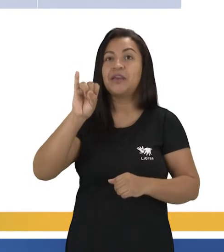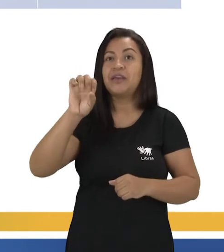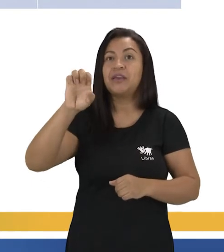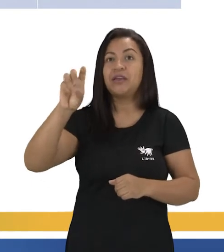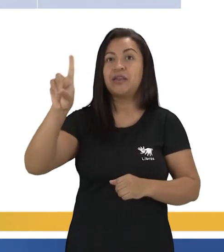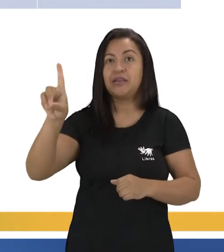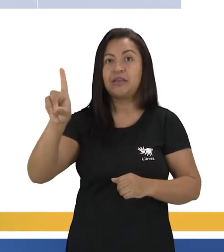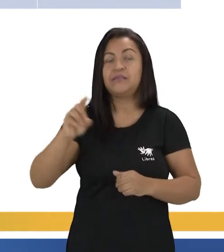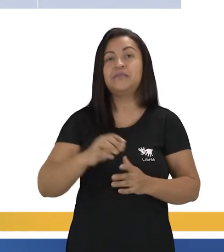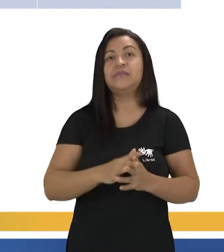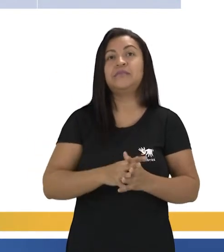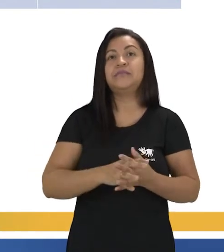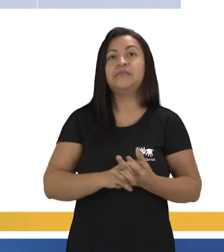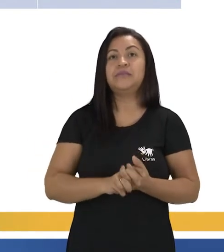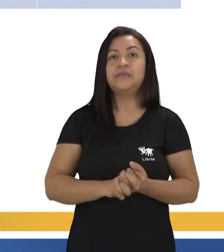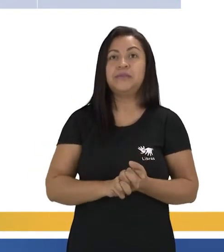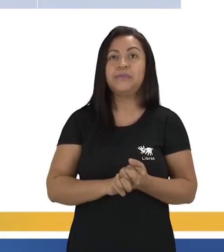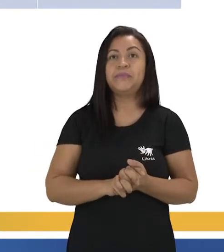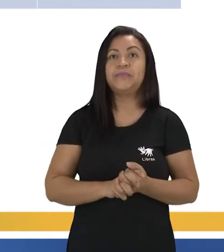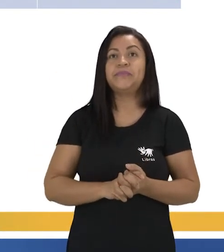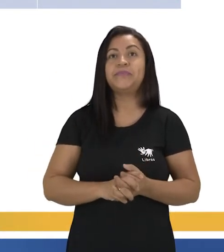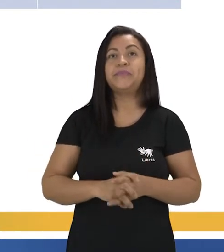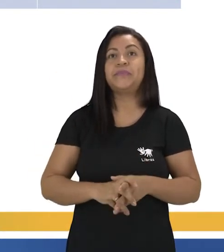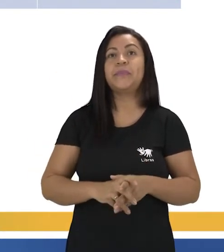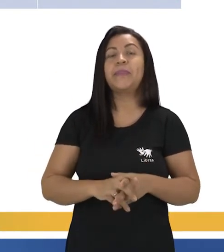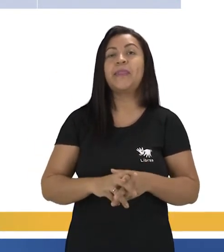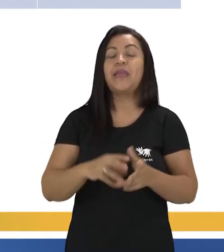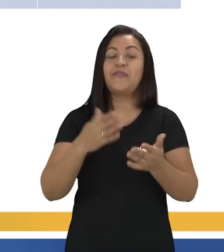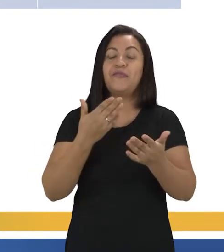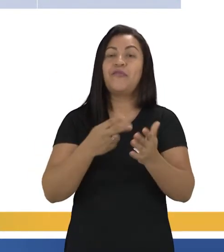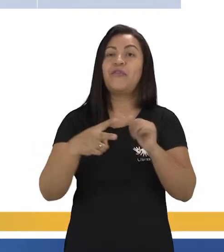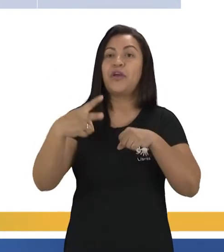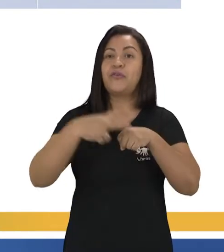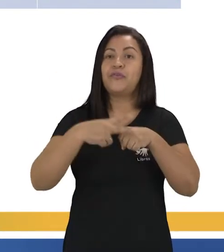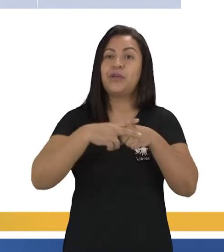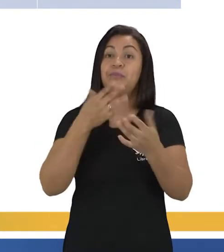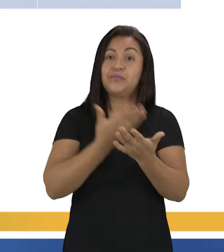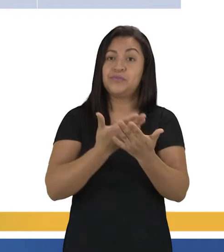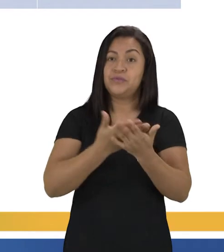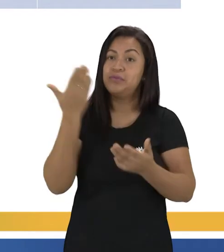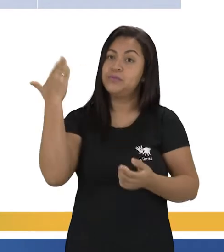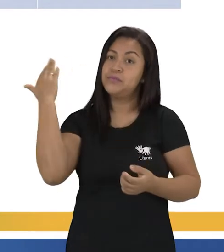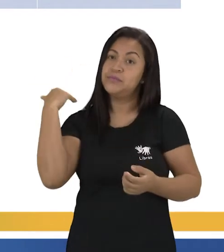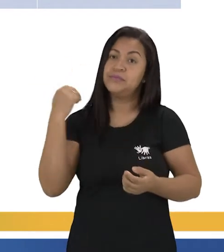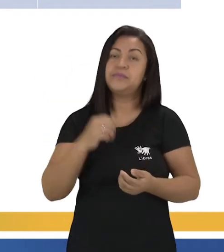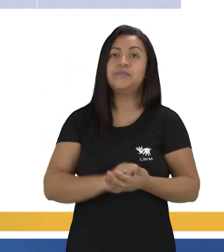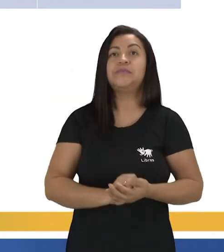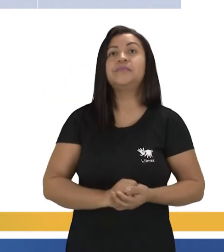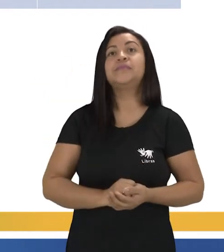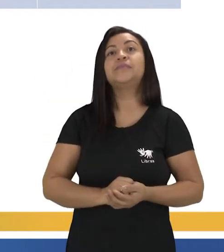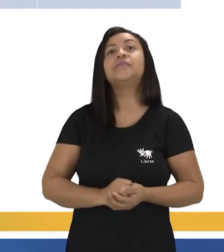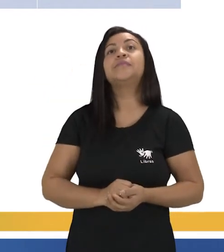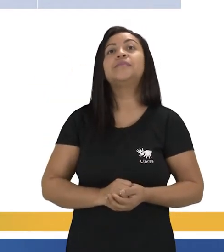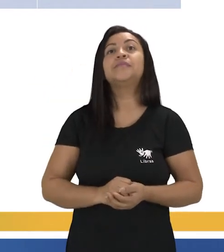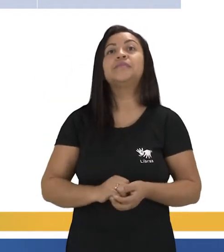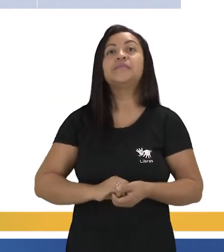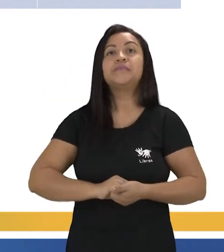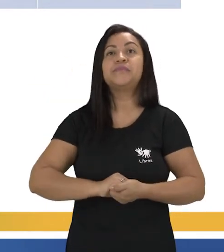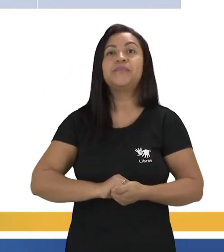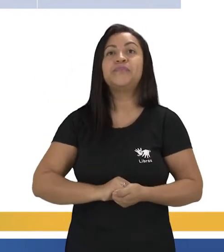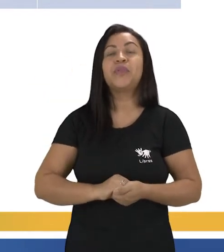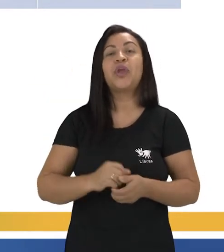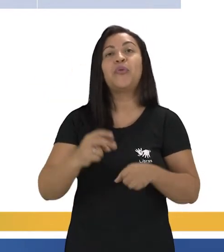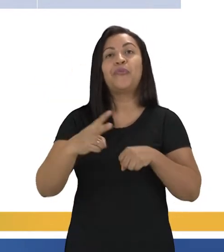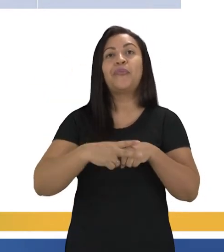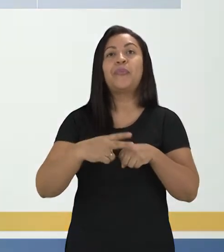ed. Study, verbo estudar, no passado fica studied. Tudo bem? A mesma regra para o passado simples